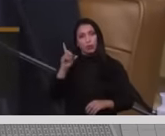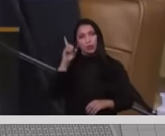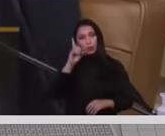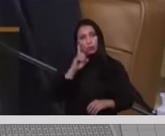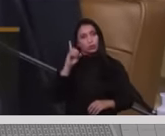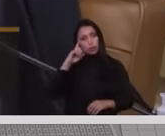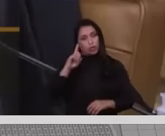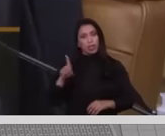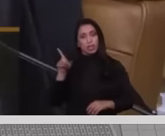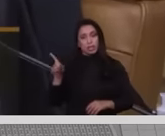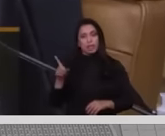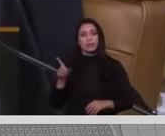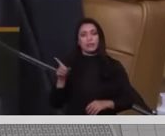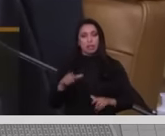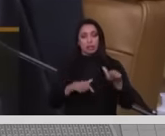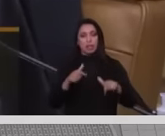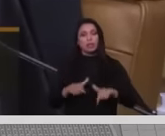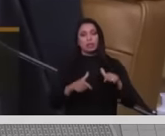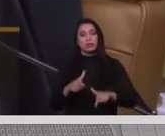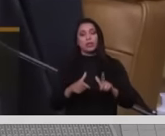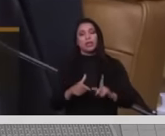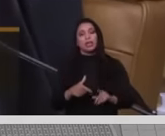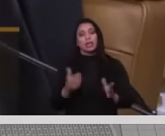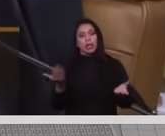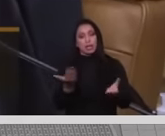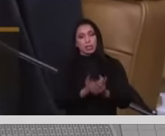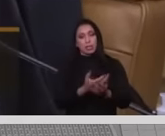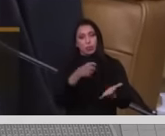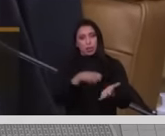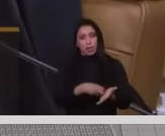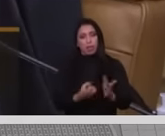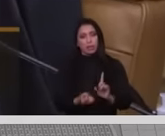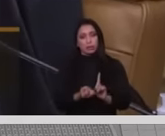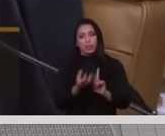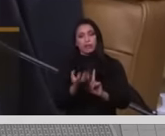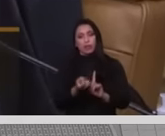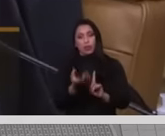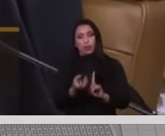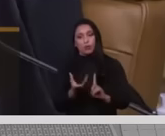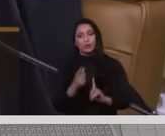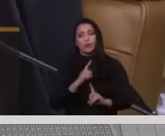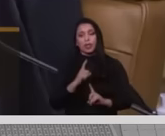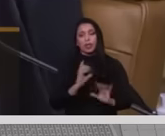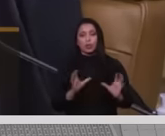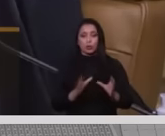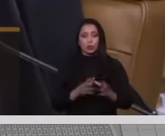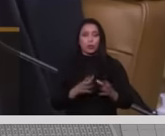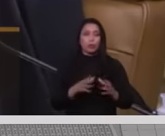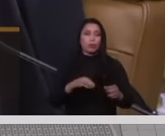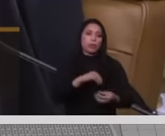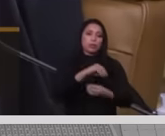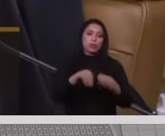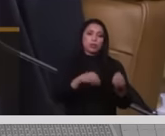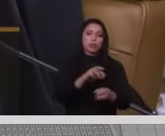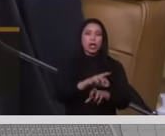seguiu Cássio Nunes Marques, pelo menos baseado nessa fala, porque o voto do ministro Cássio Nunes Marques foi muito centrado na questão única e